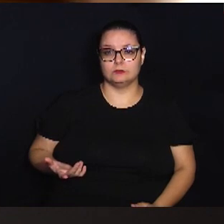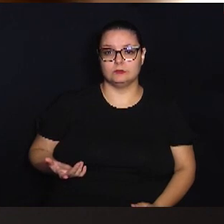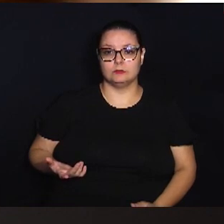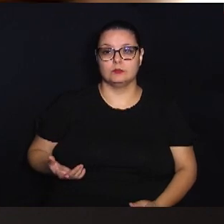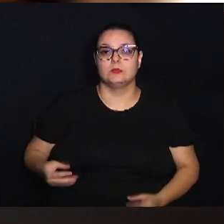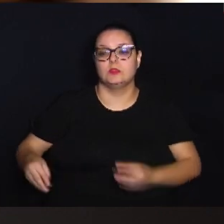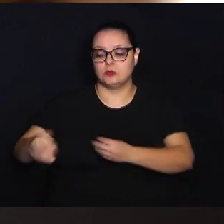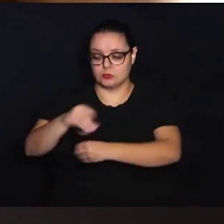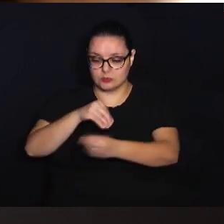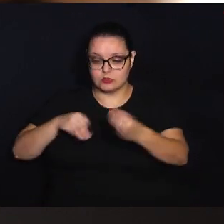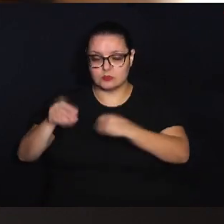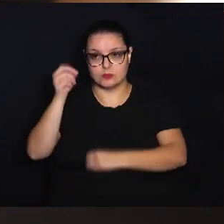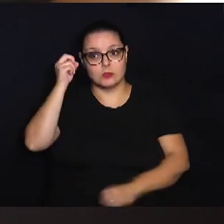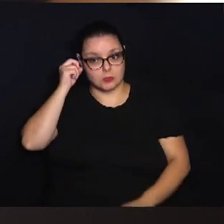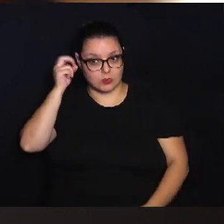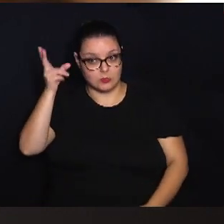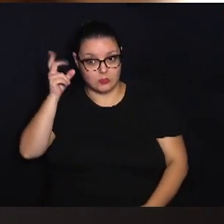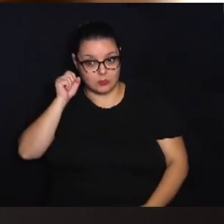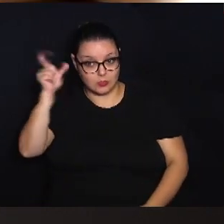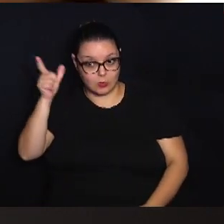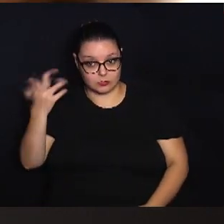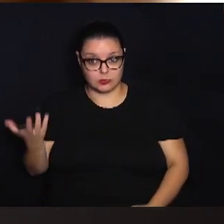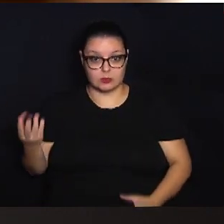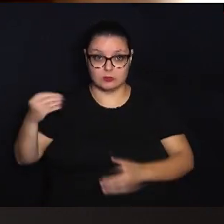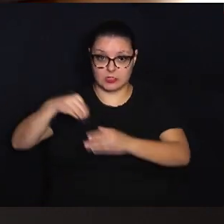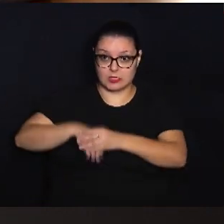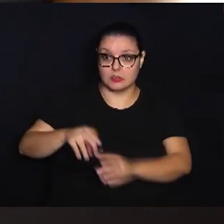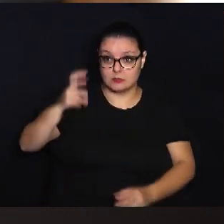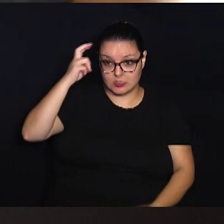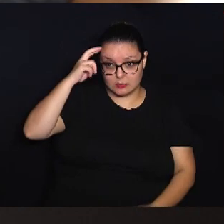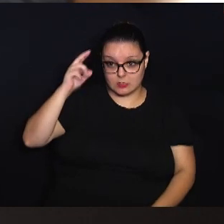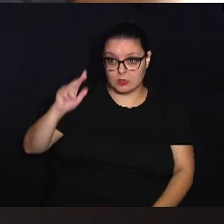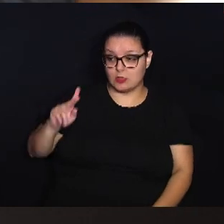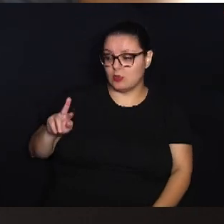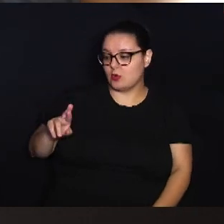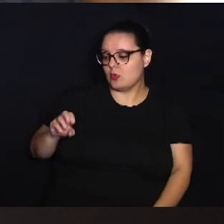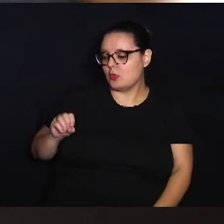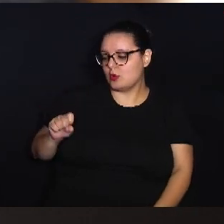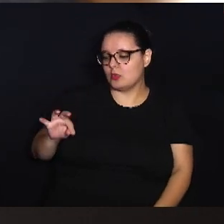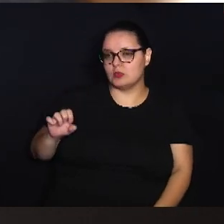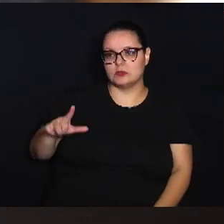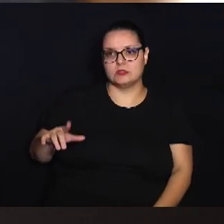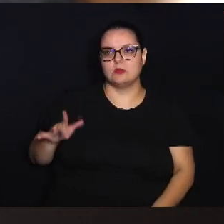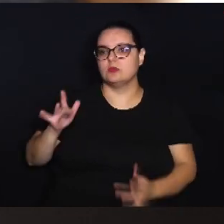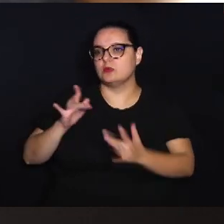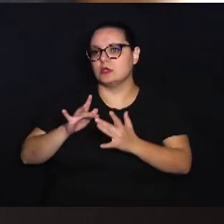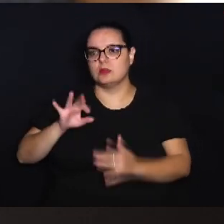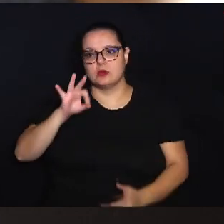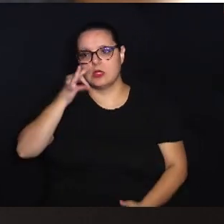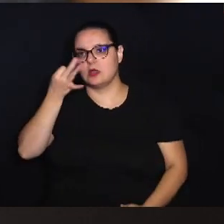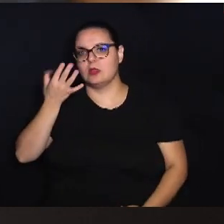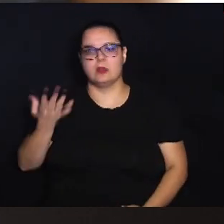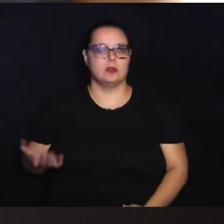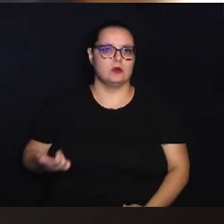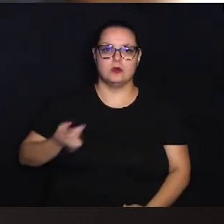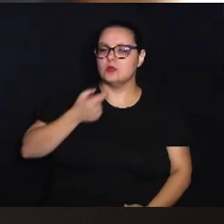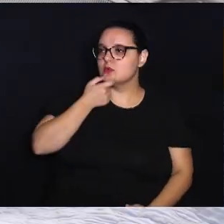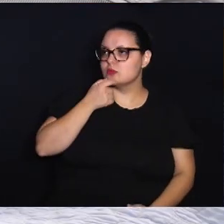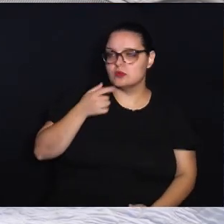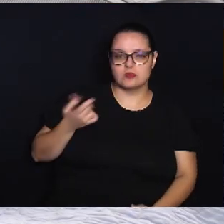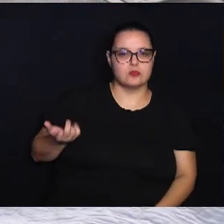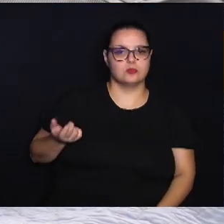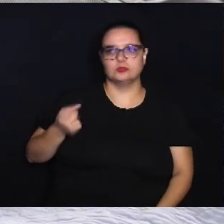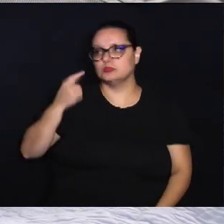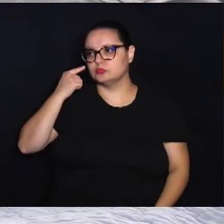da panela cultural, né, do caldeirão cultural, de você justamente fazer essa imersão cultural. Fiquei num hostel em que eu tive contato com franceses, com britânicos, com